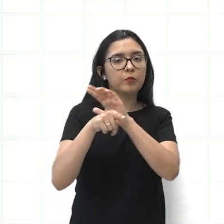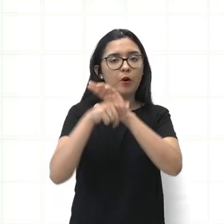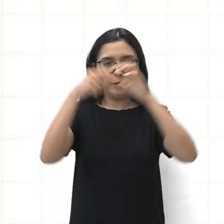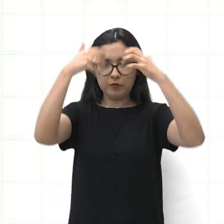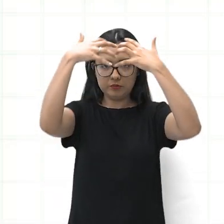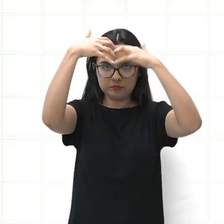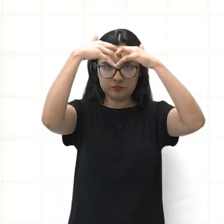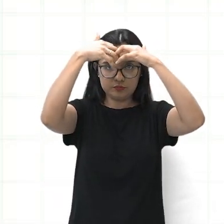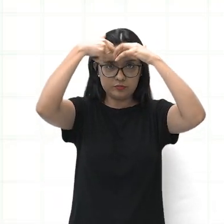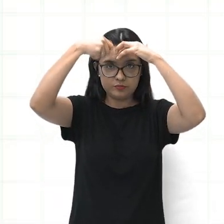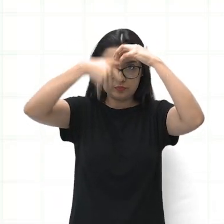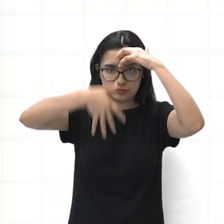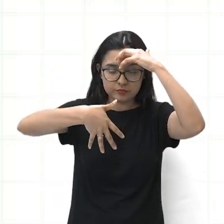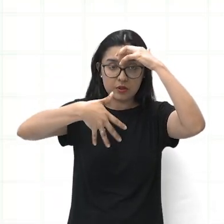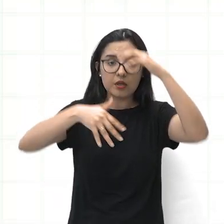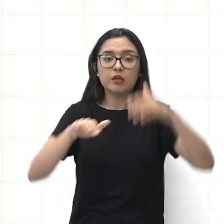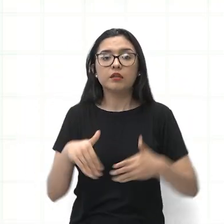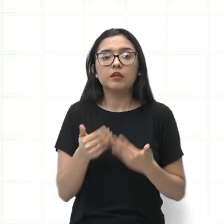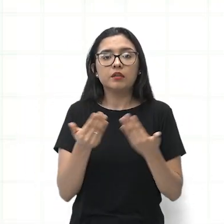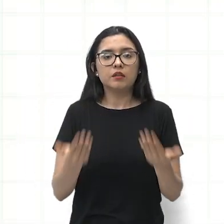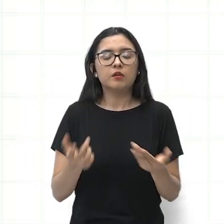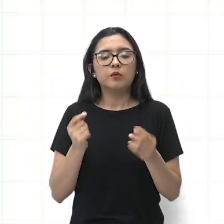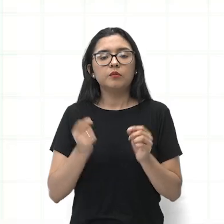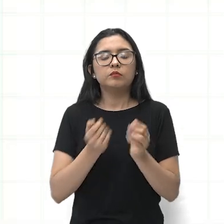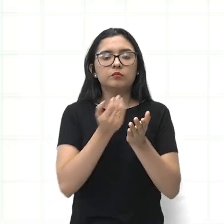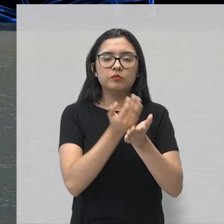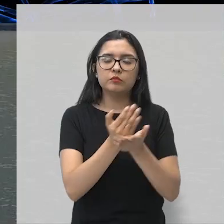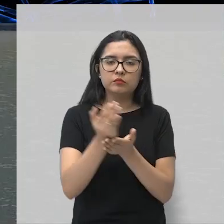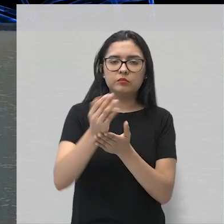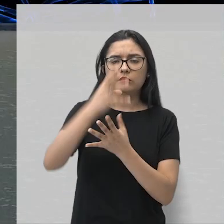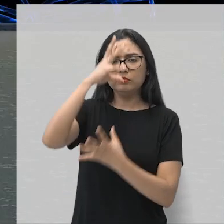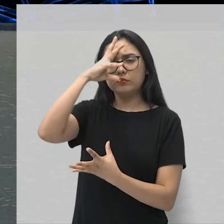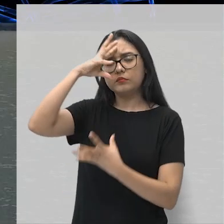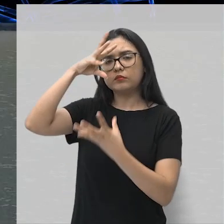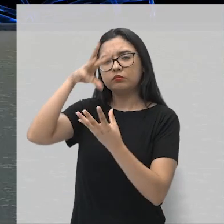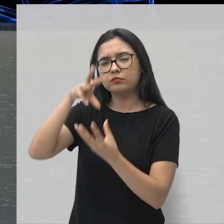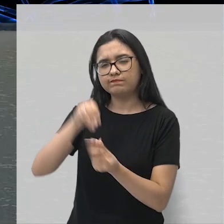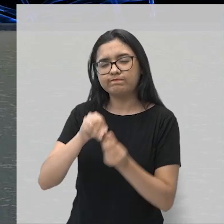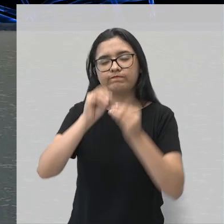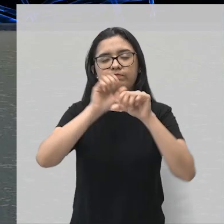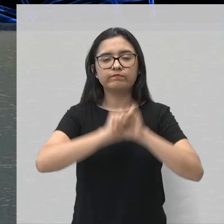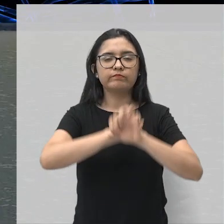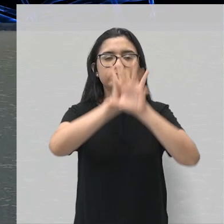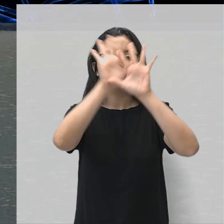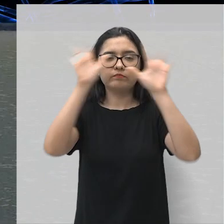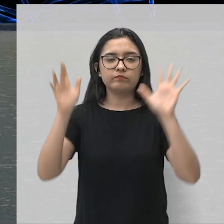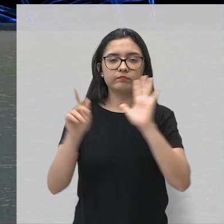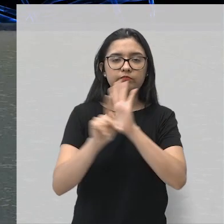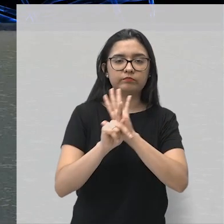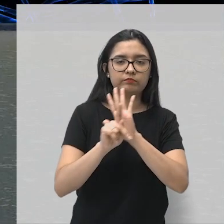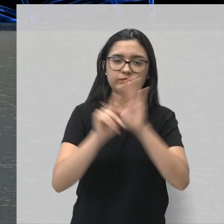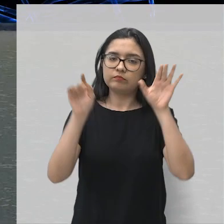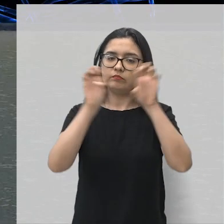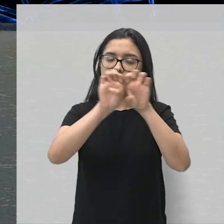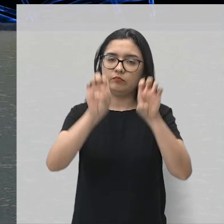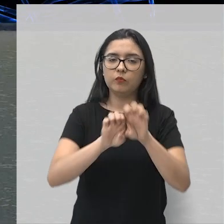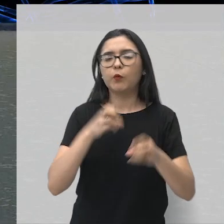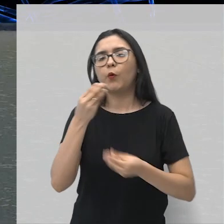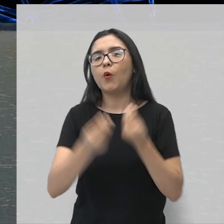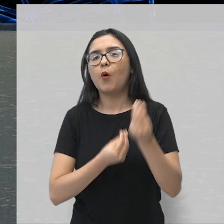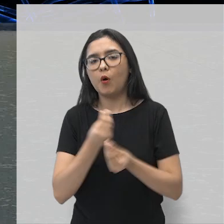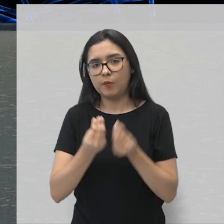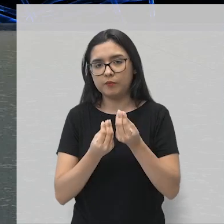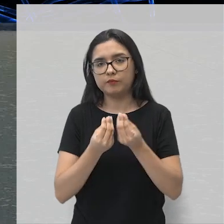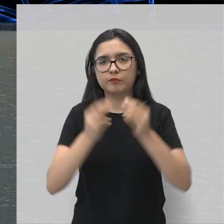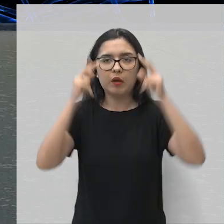sistema nervoso, e a partir daí a gente começa a entender um pouquinho sobre a fisiologia, né, o